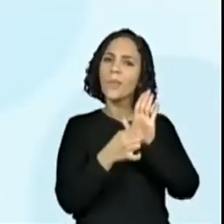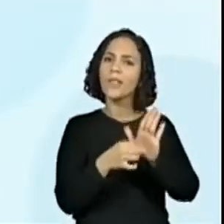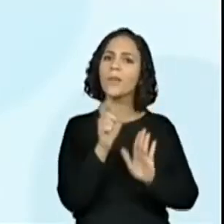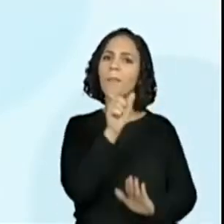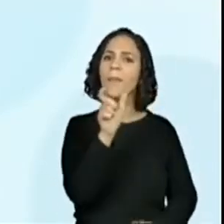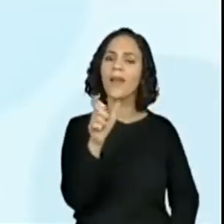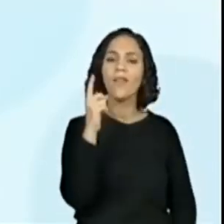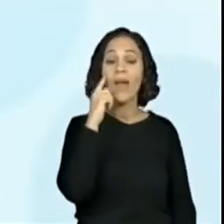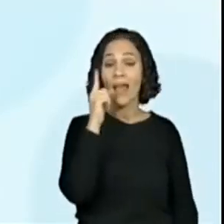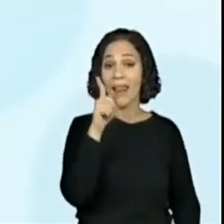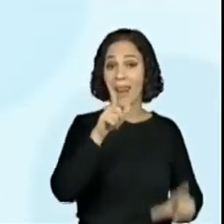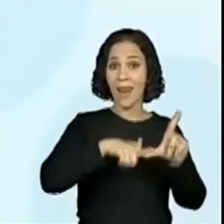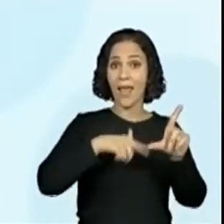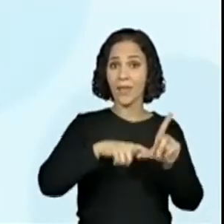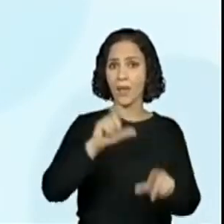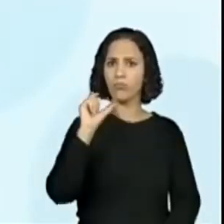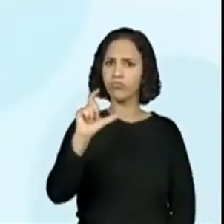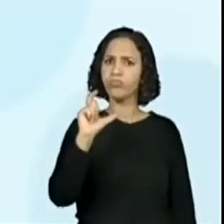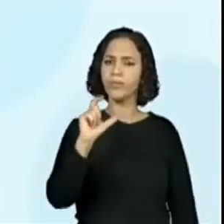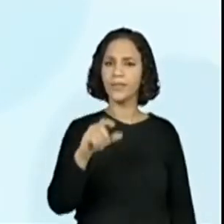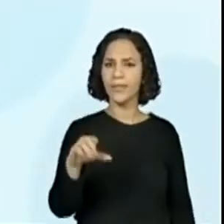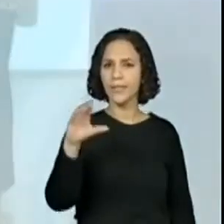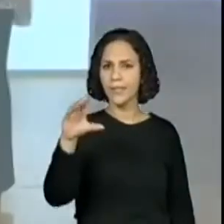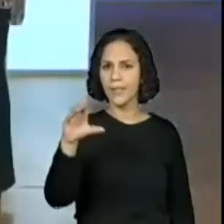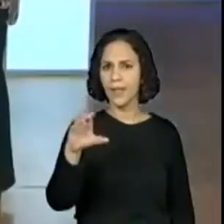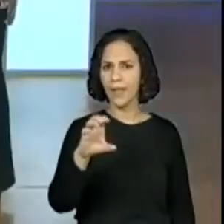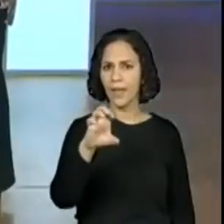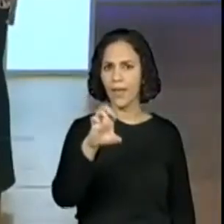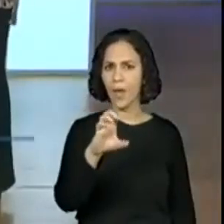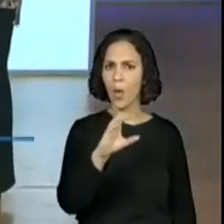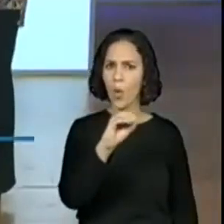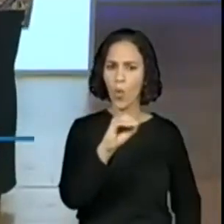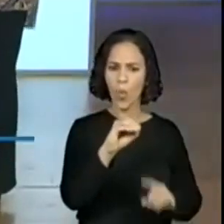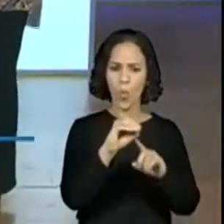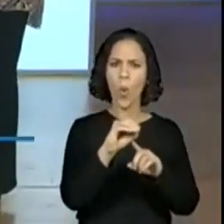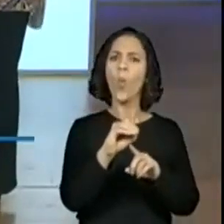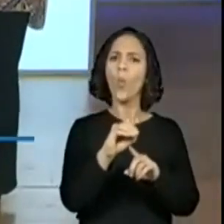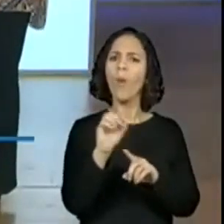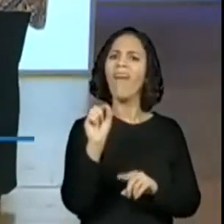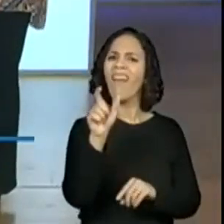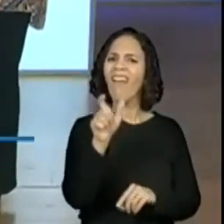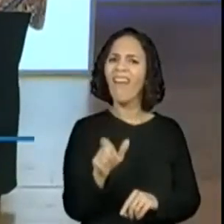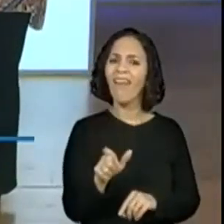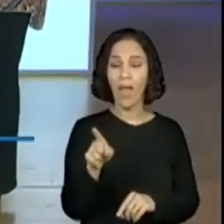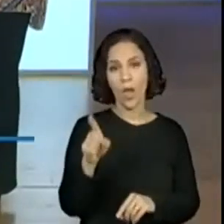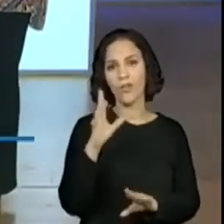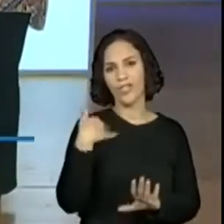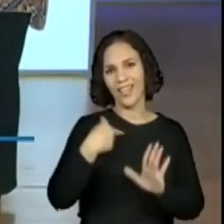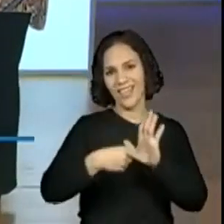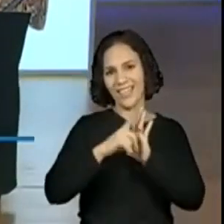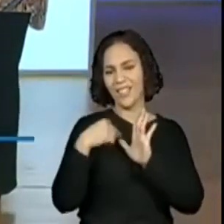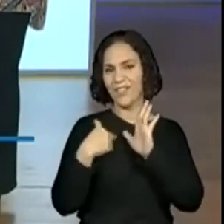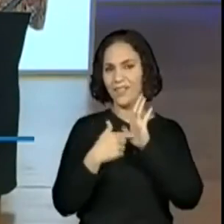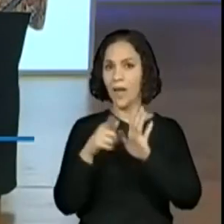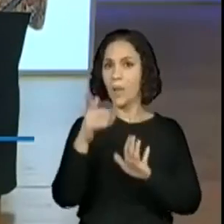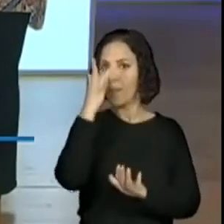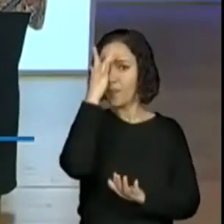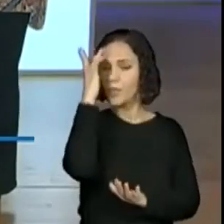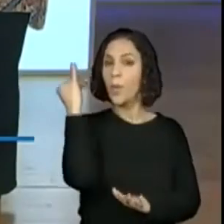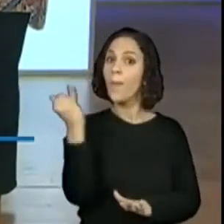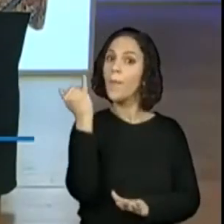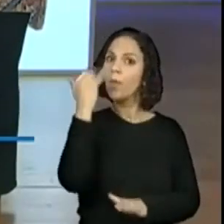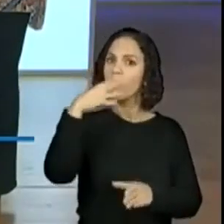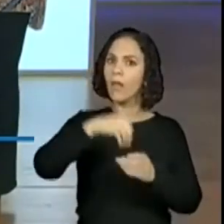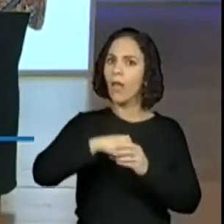então eu já até antecipei lá no texto que seou era uma pessoa importante da empresa né que pôs essa e esse projeto